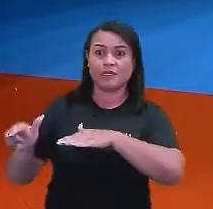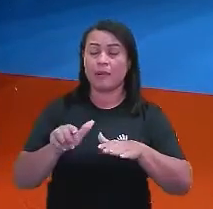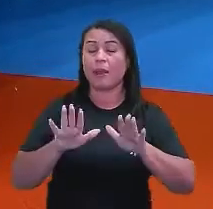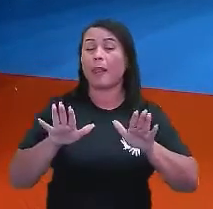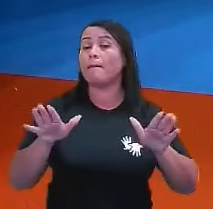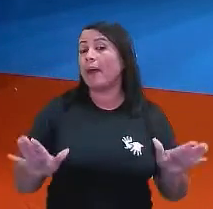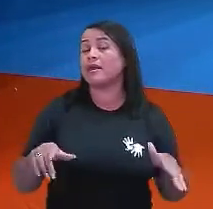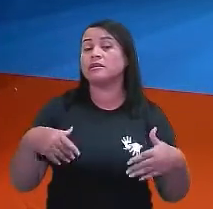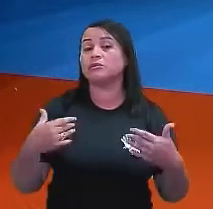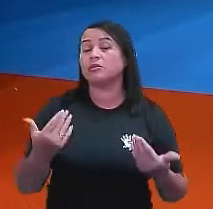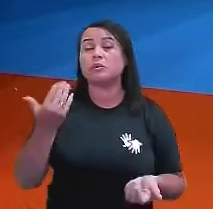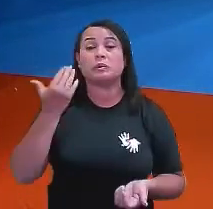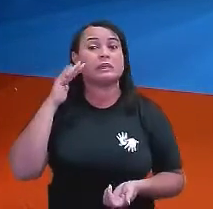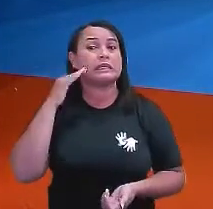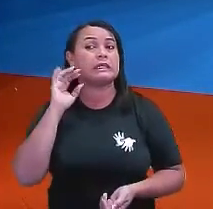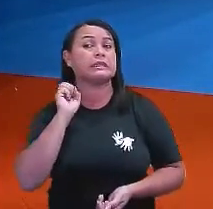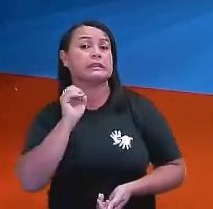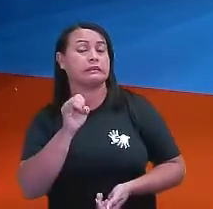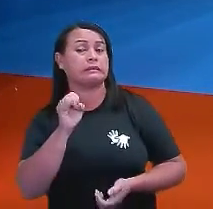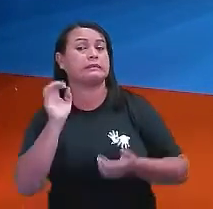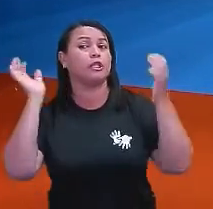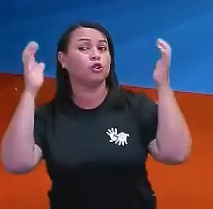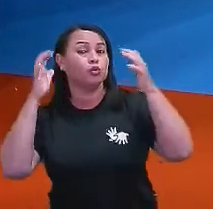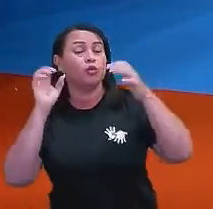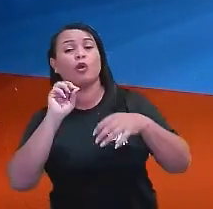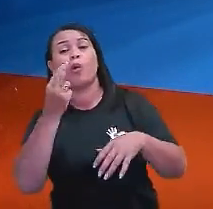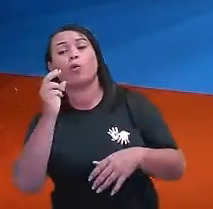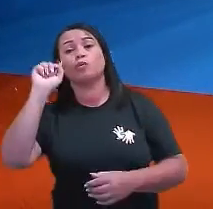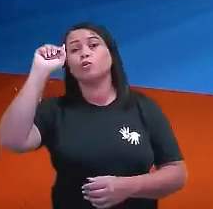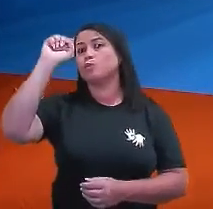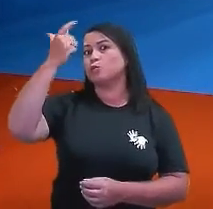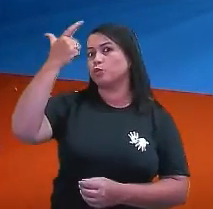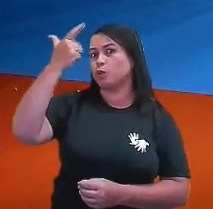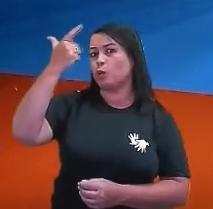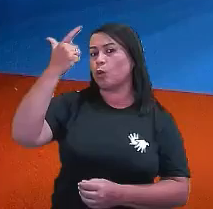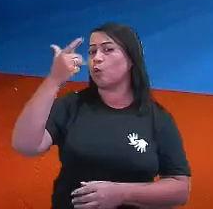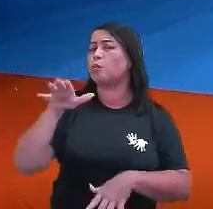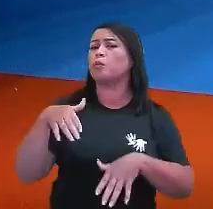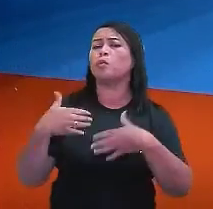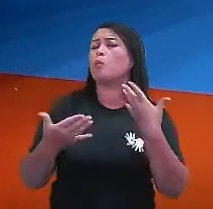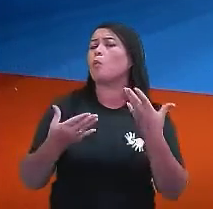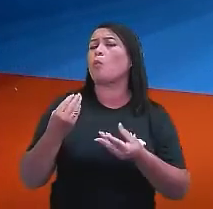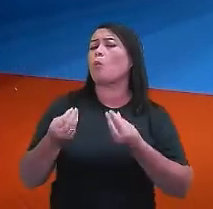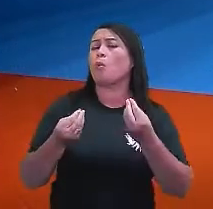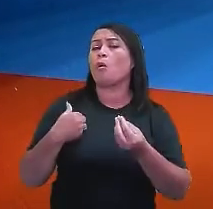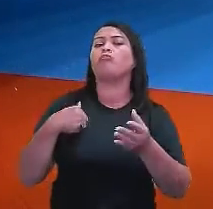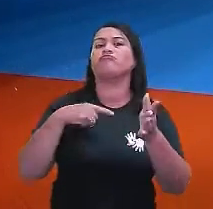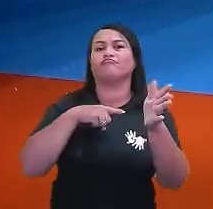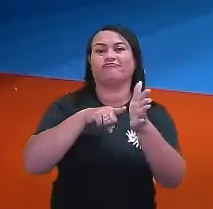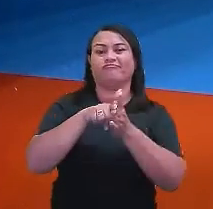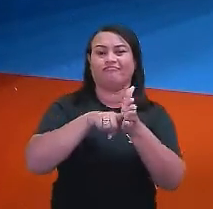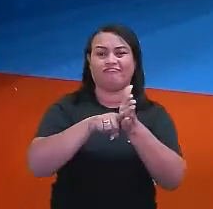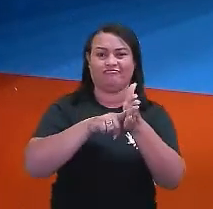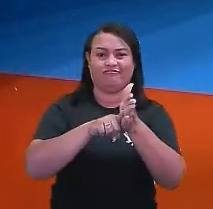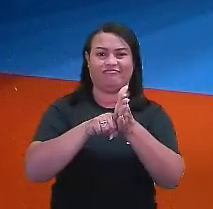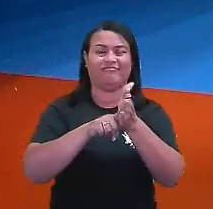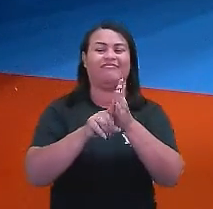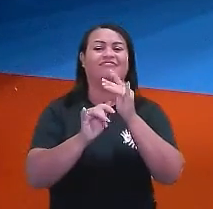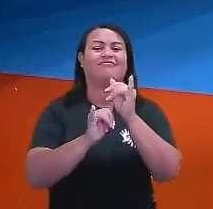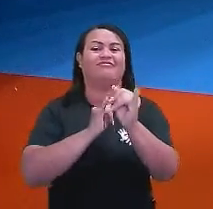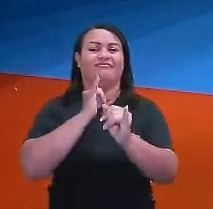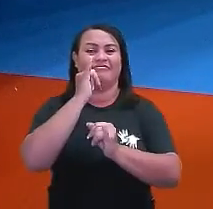não sei se vai chover ou se vai fazer sol. E aí, o que é que eu faço? Eu pesquiso lá na